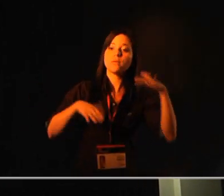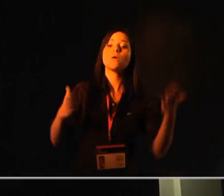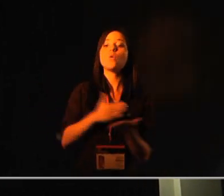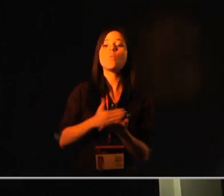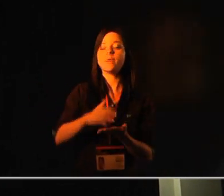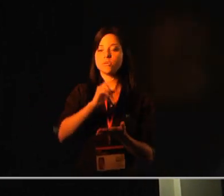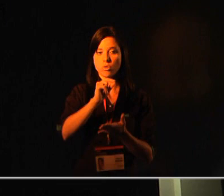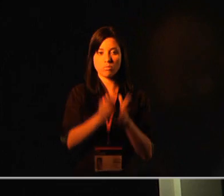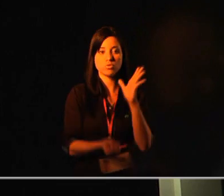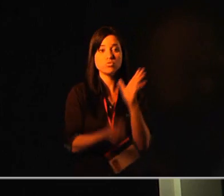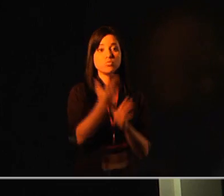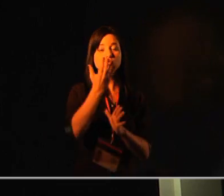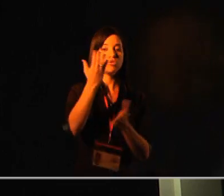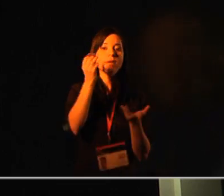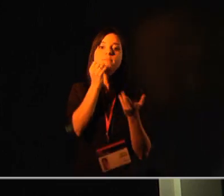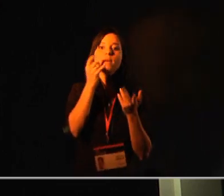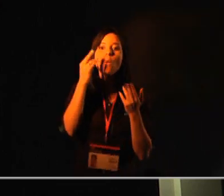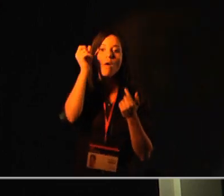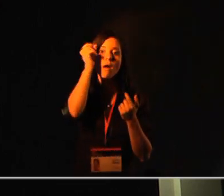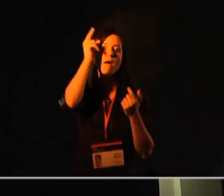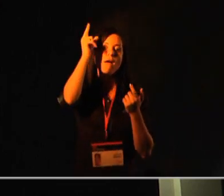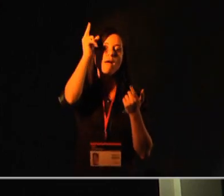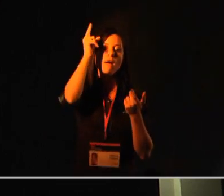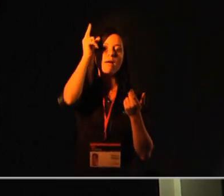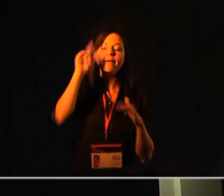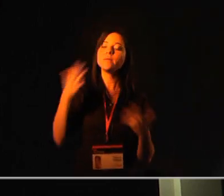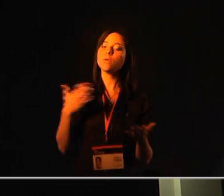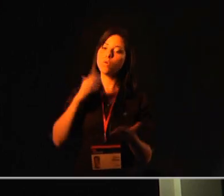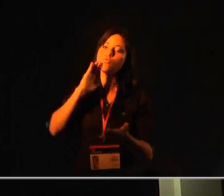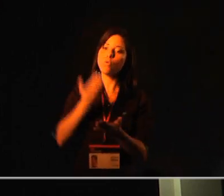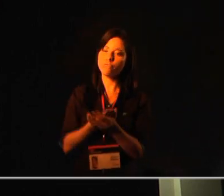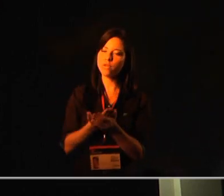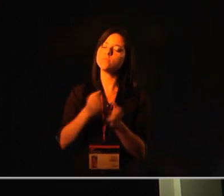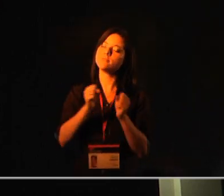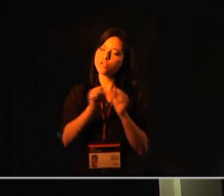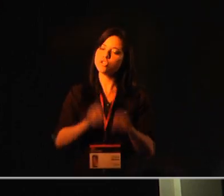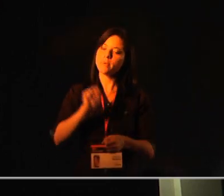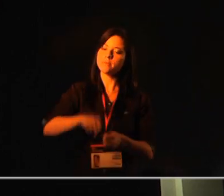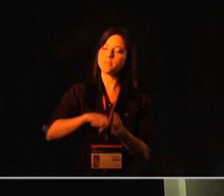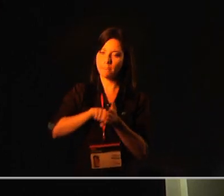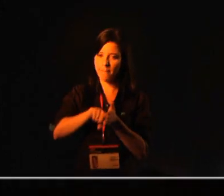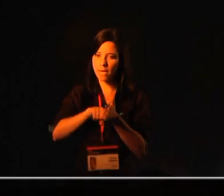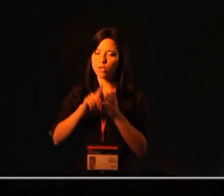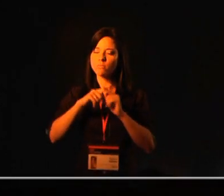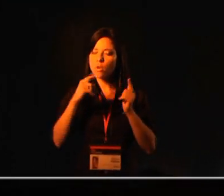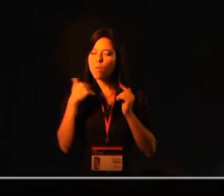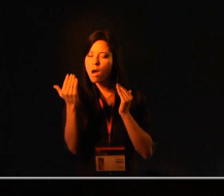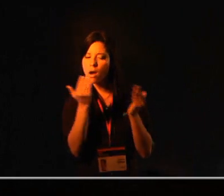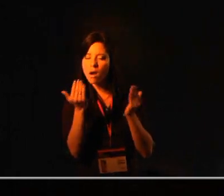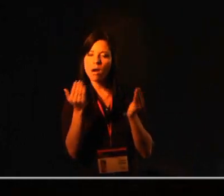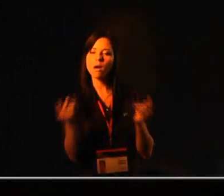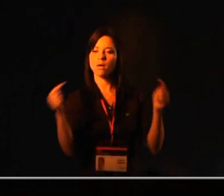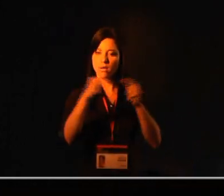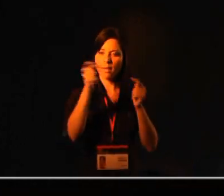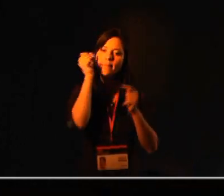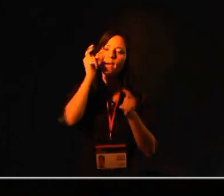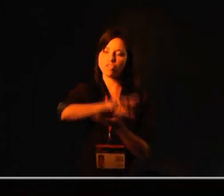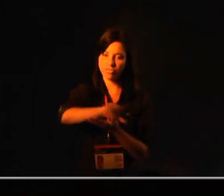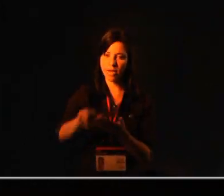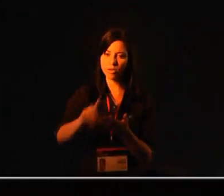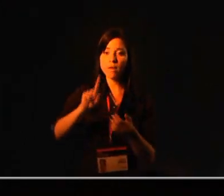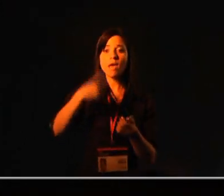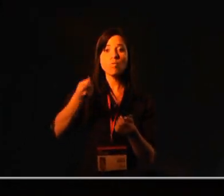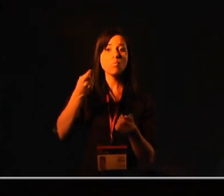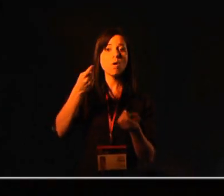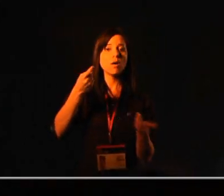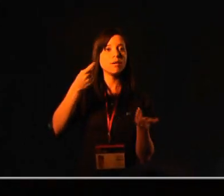parto, surge a iluminação. Então, como eu falei, eu confio no sistema perito, associo ideias de temas diferentes. E aí vem a iluminação, que é o momento que